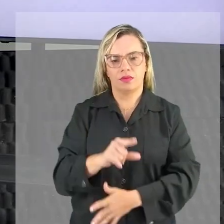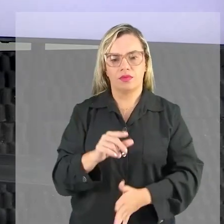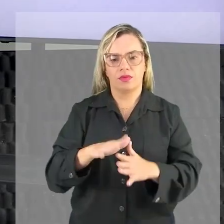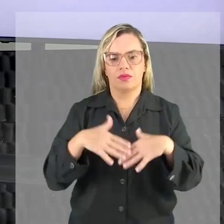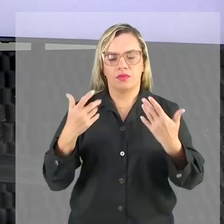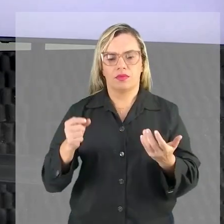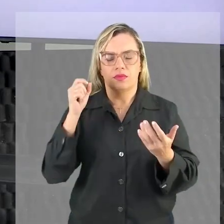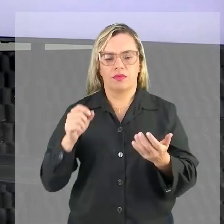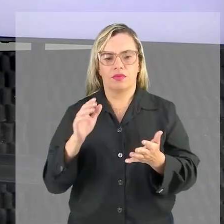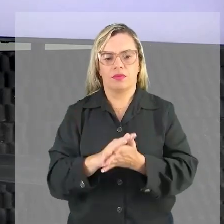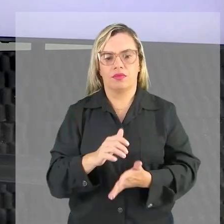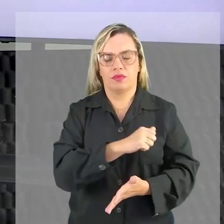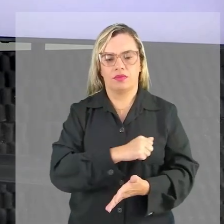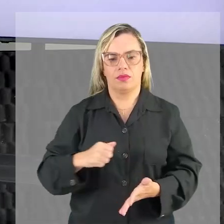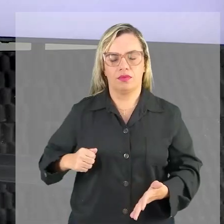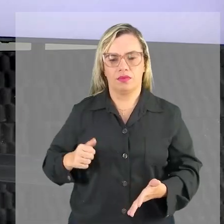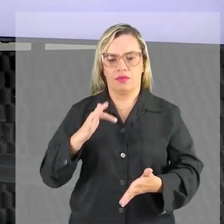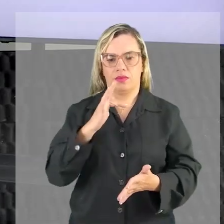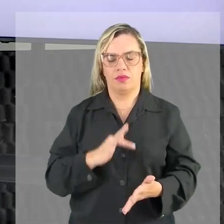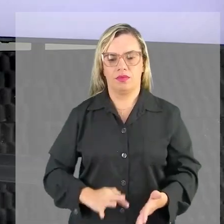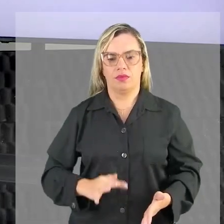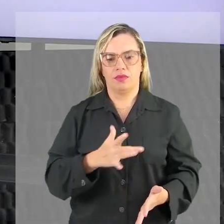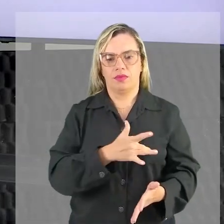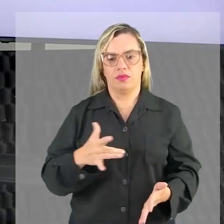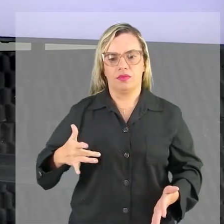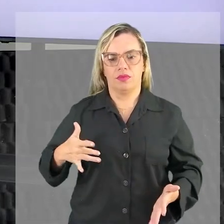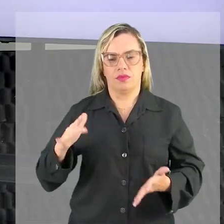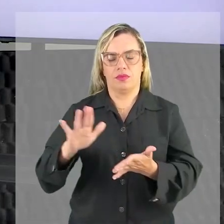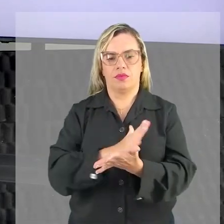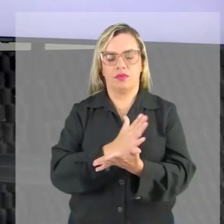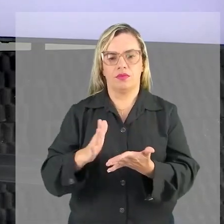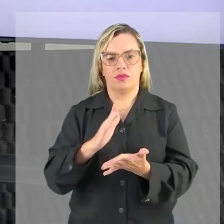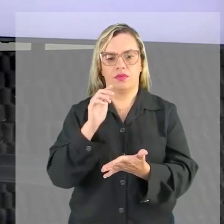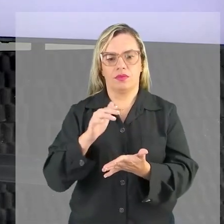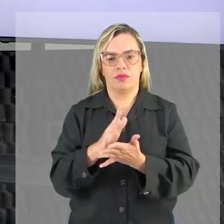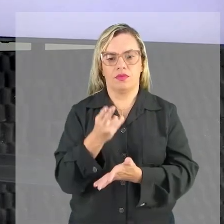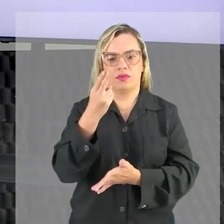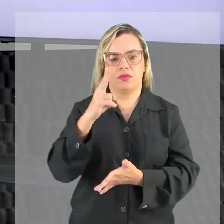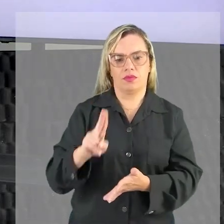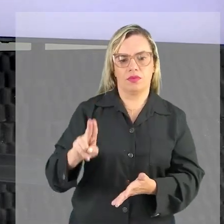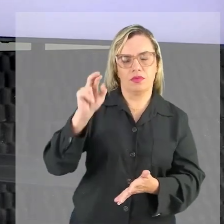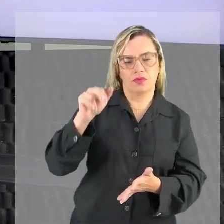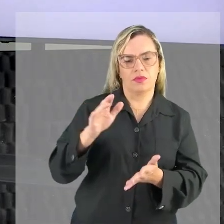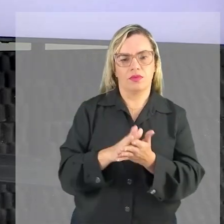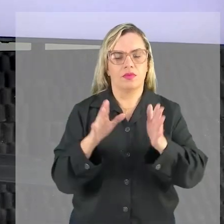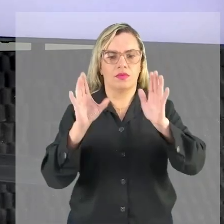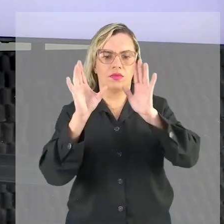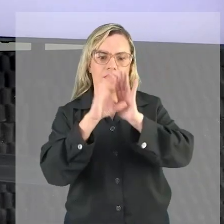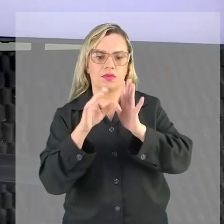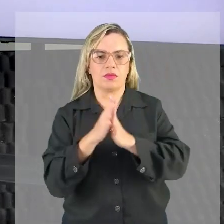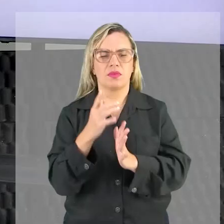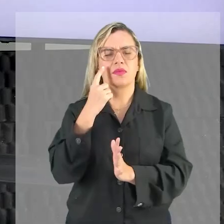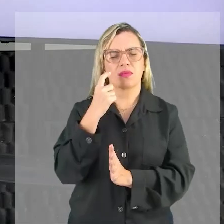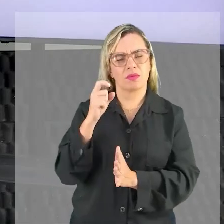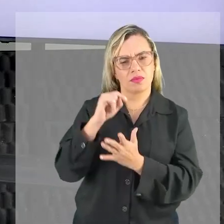sobre aptidão física e saúde e algumas nomenclaturas que são interessantes